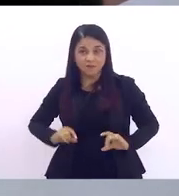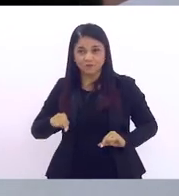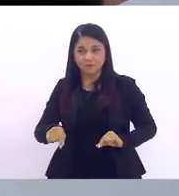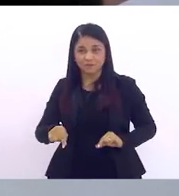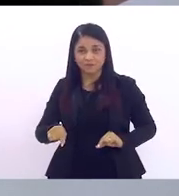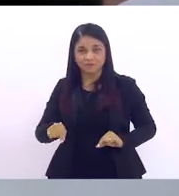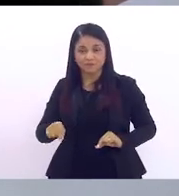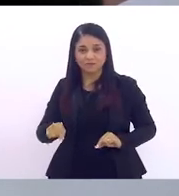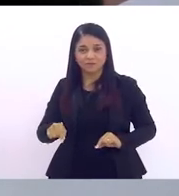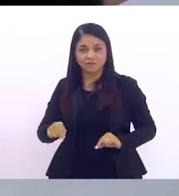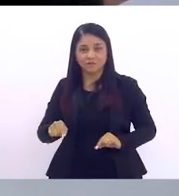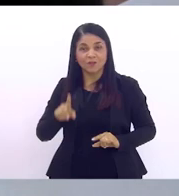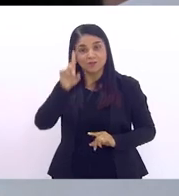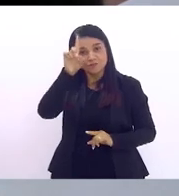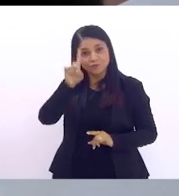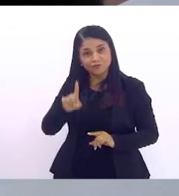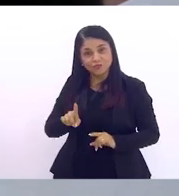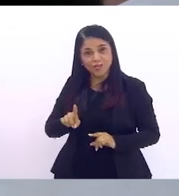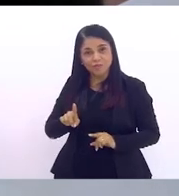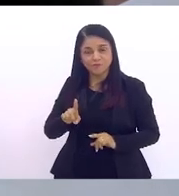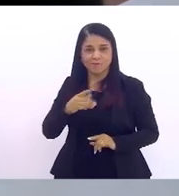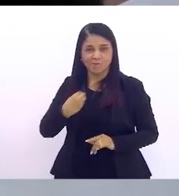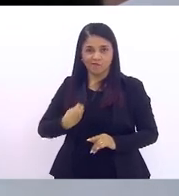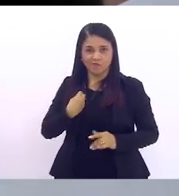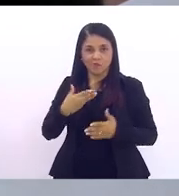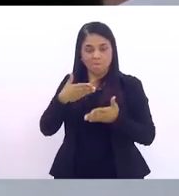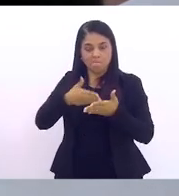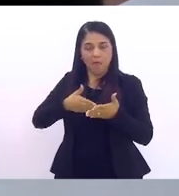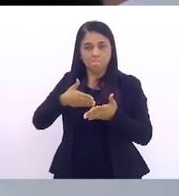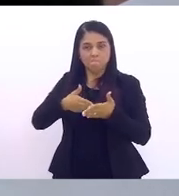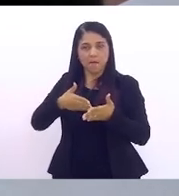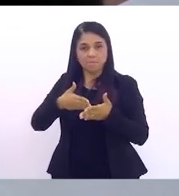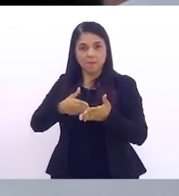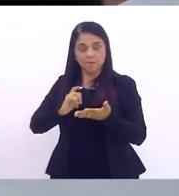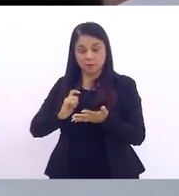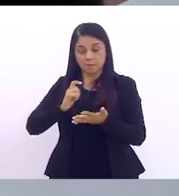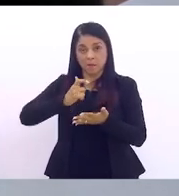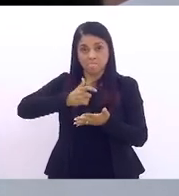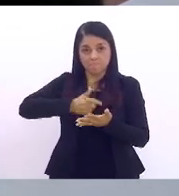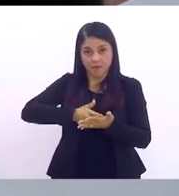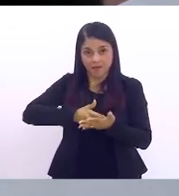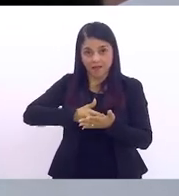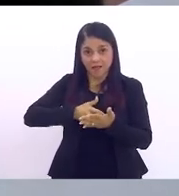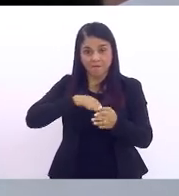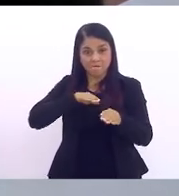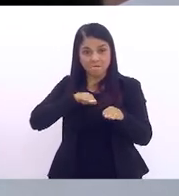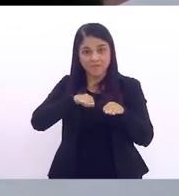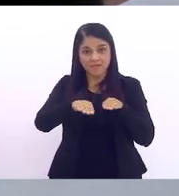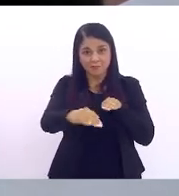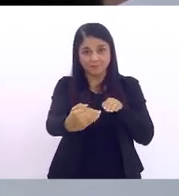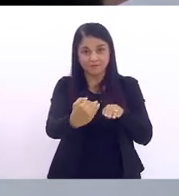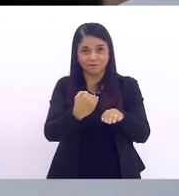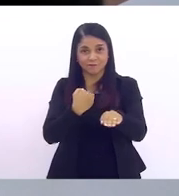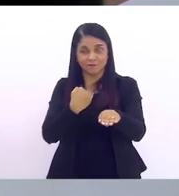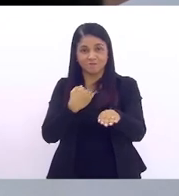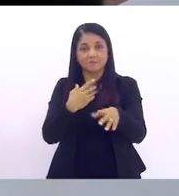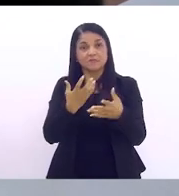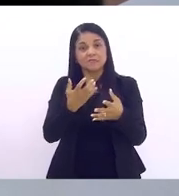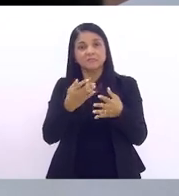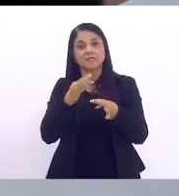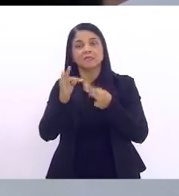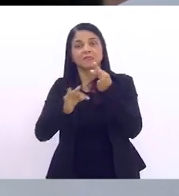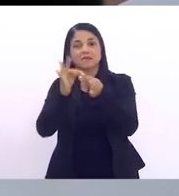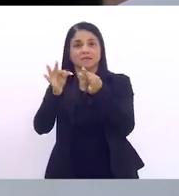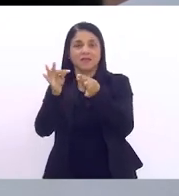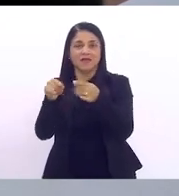cerceado o direito à vida porque ele tem que pagar pedágio para ir e para voltar se ele quiser se tratar no